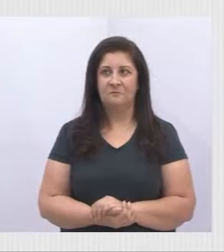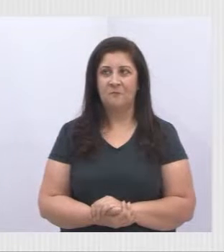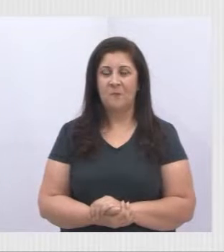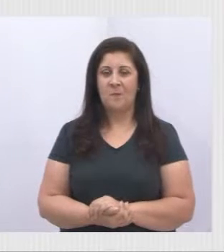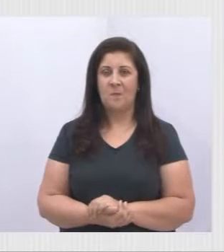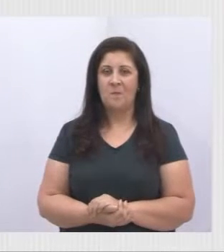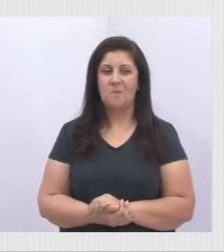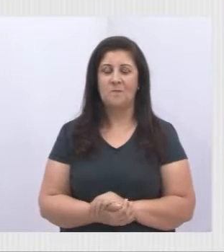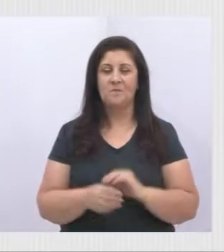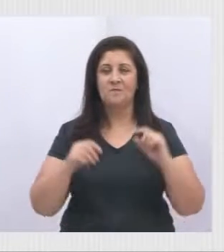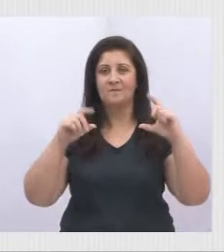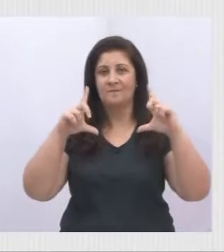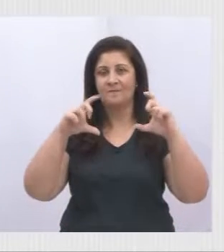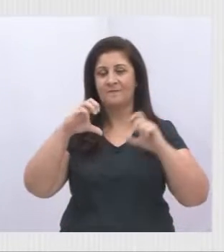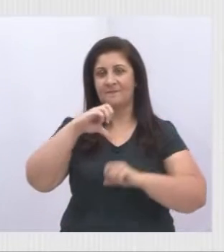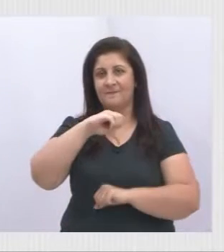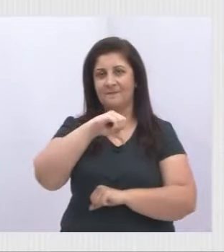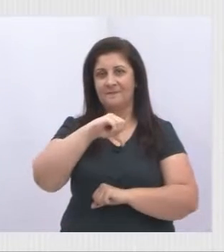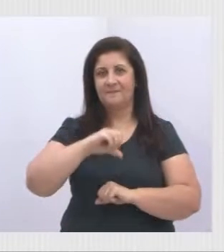A foto 9,